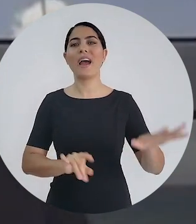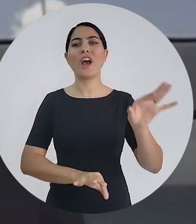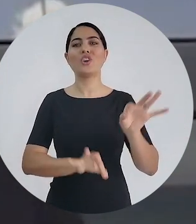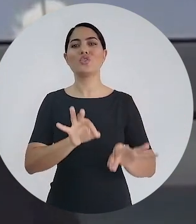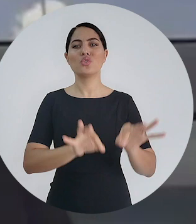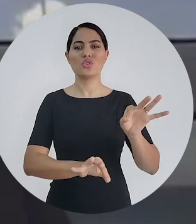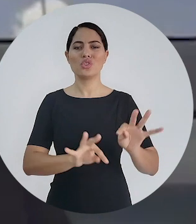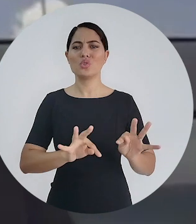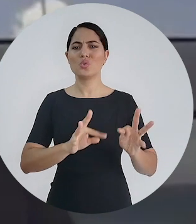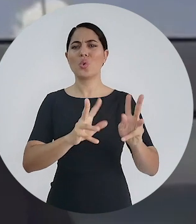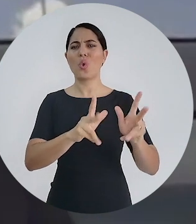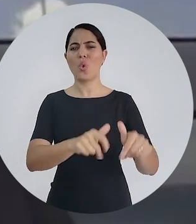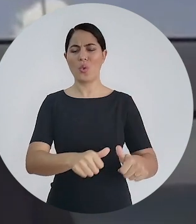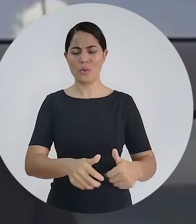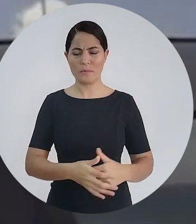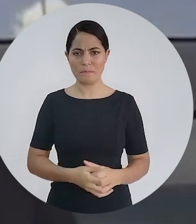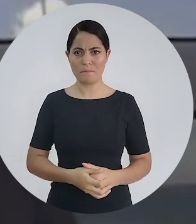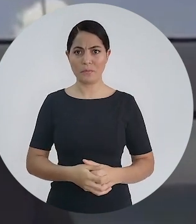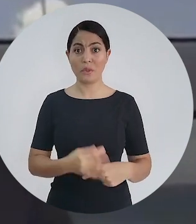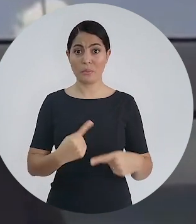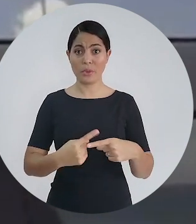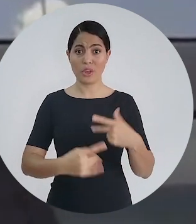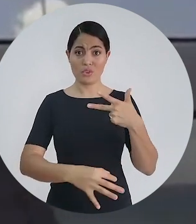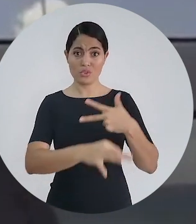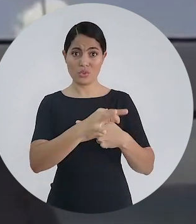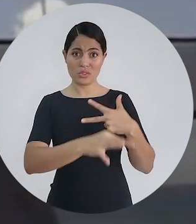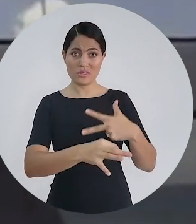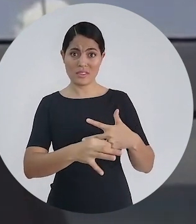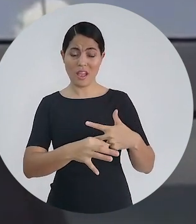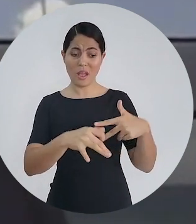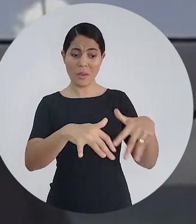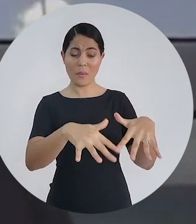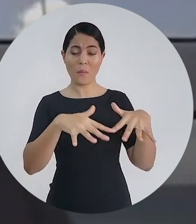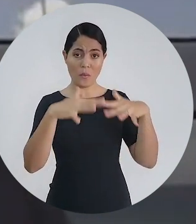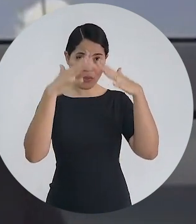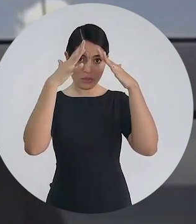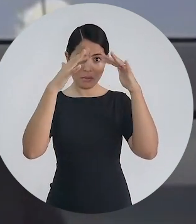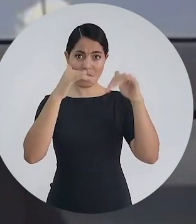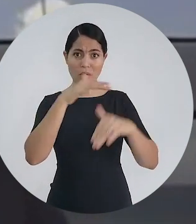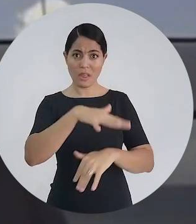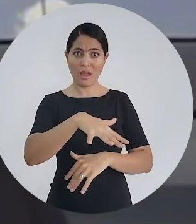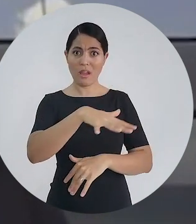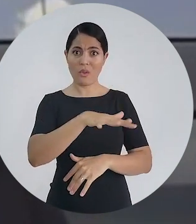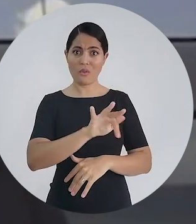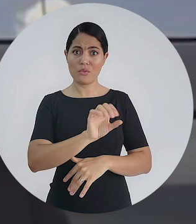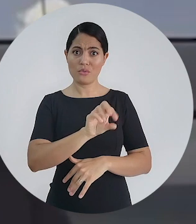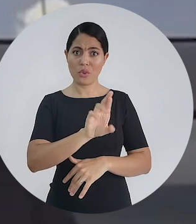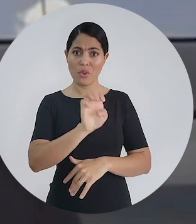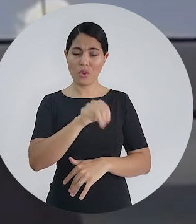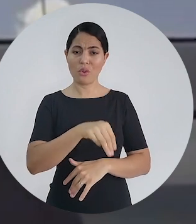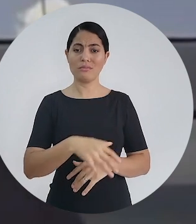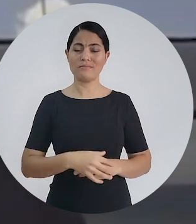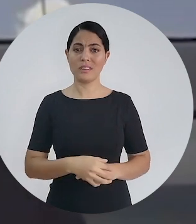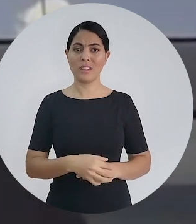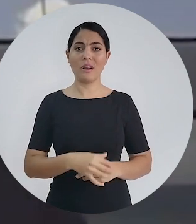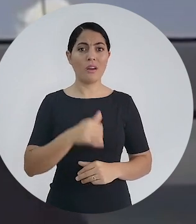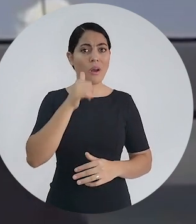Nas portas do judiciário, nas portas do fórum, uma advogada por pouco não perdeu a vida.